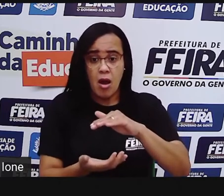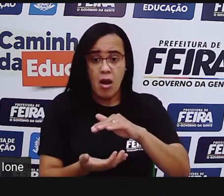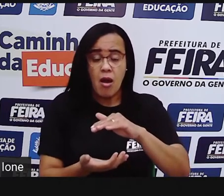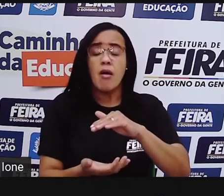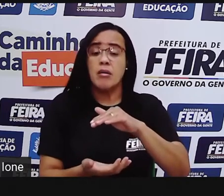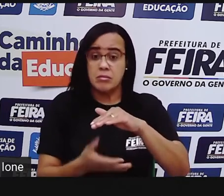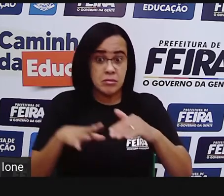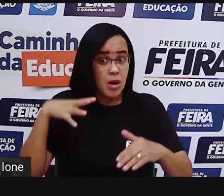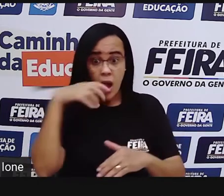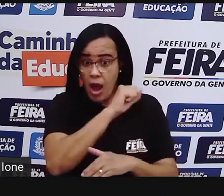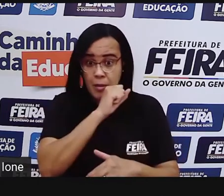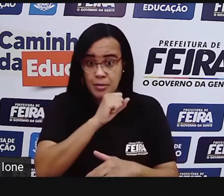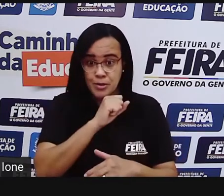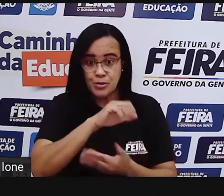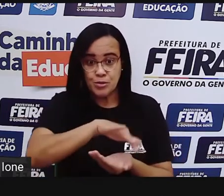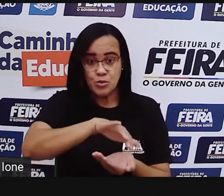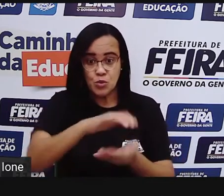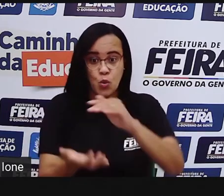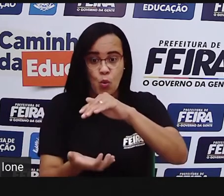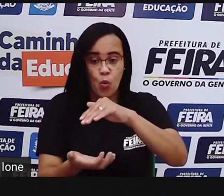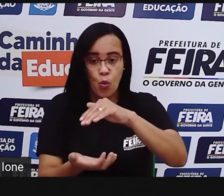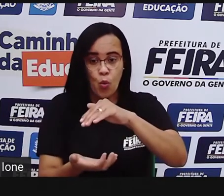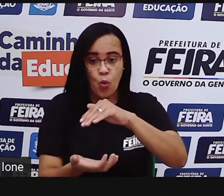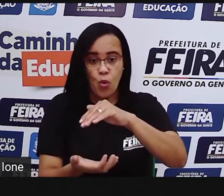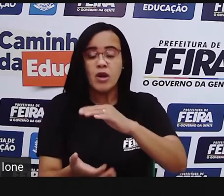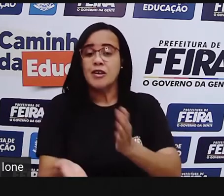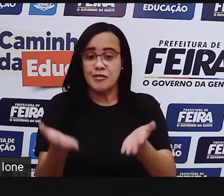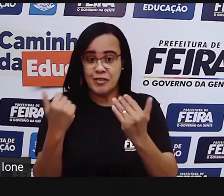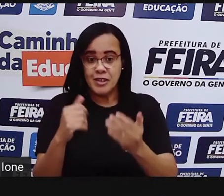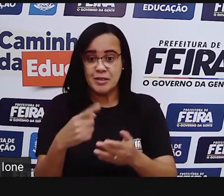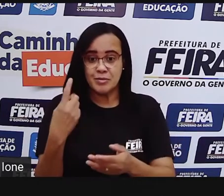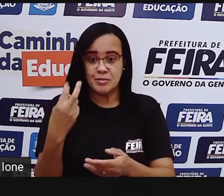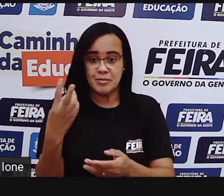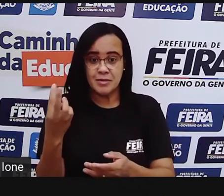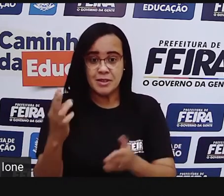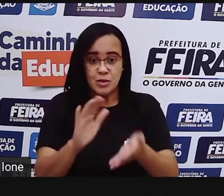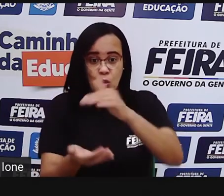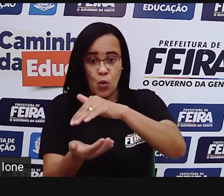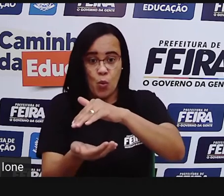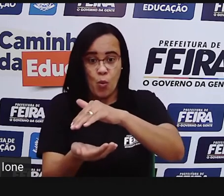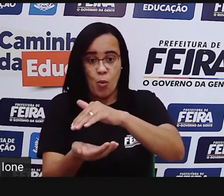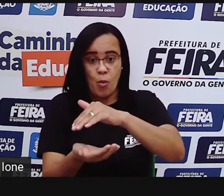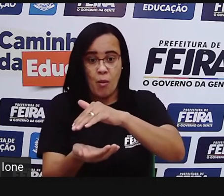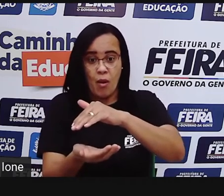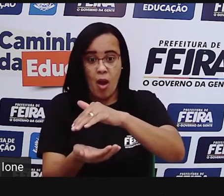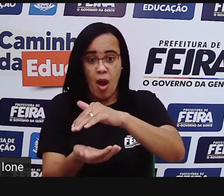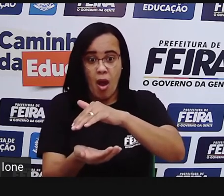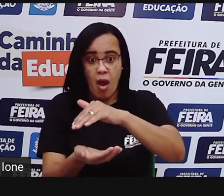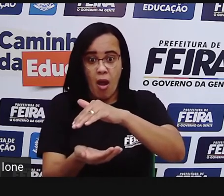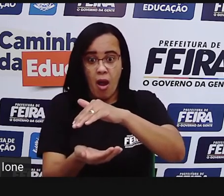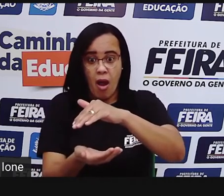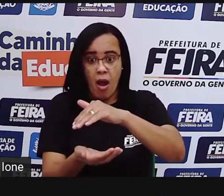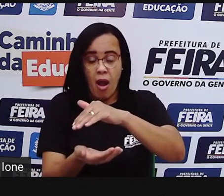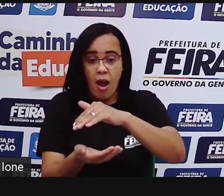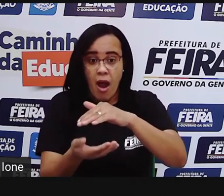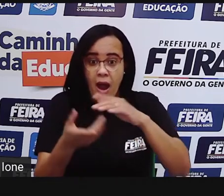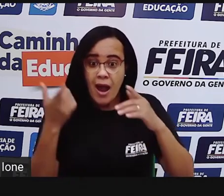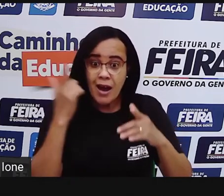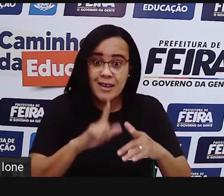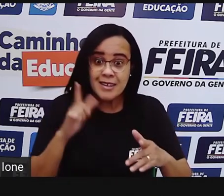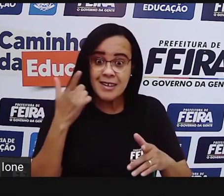de cabeça para baixo. Então vamos lá. Um, dois, três e Olha